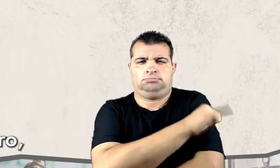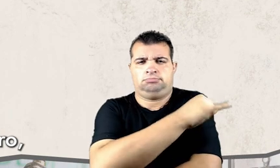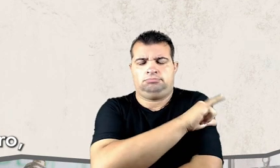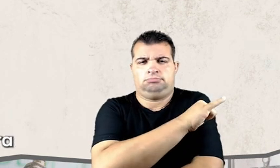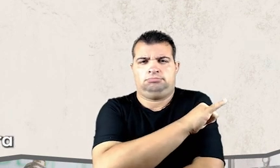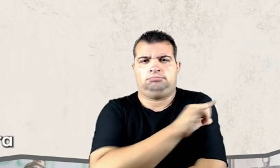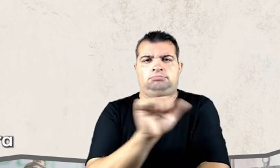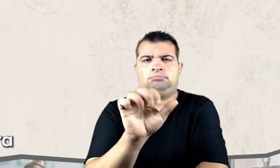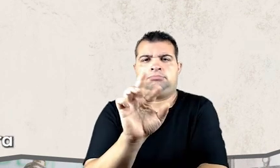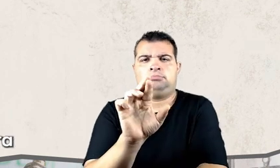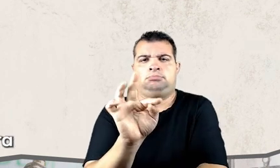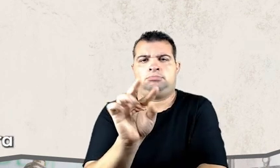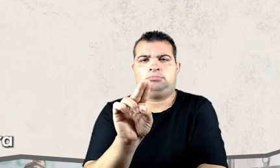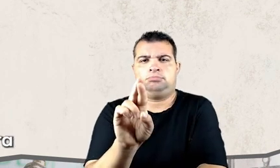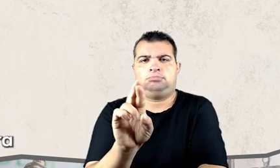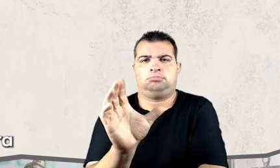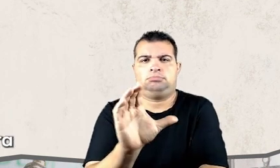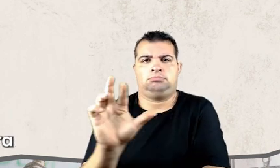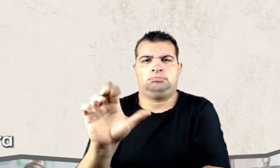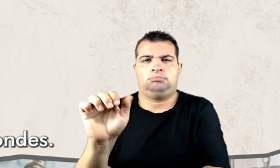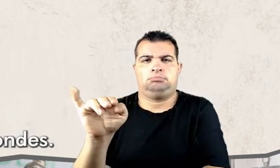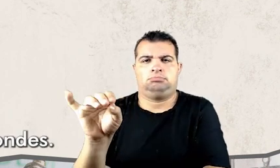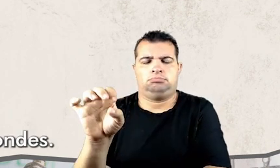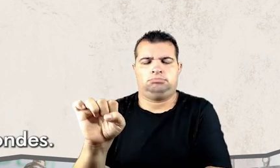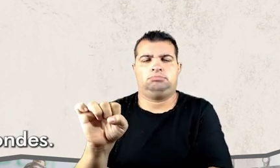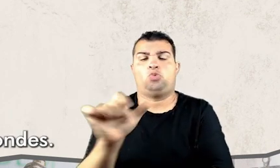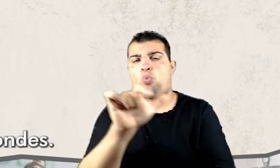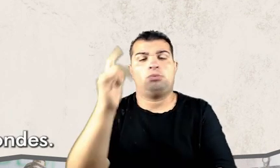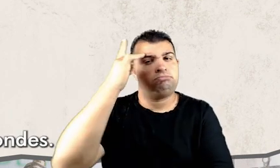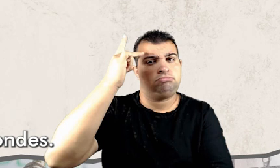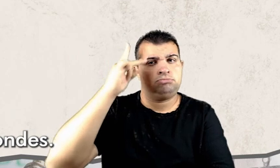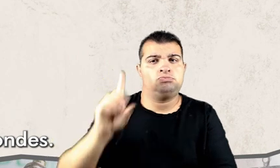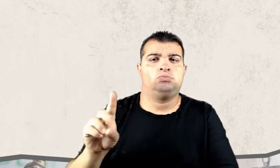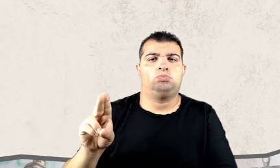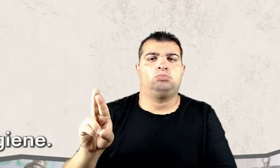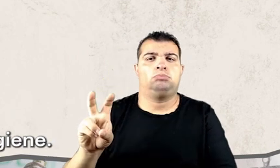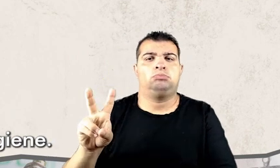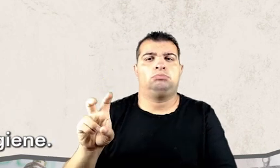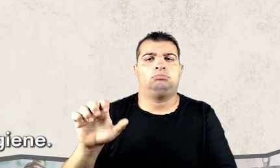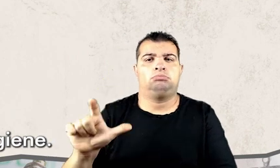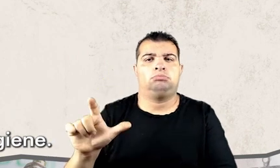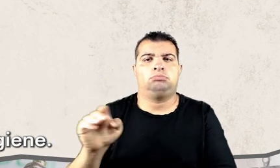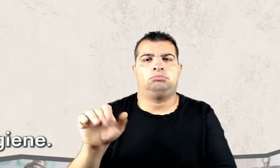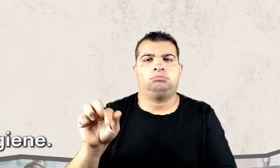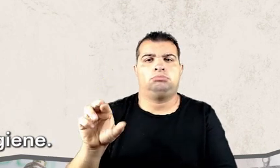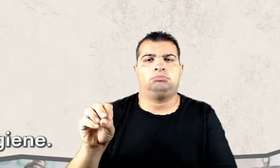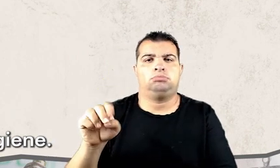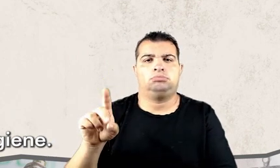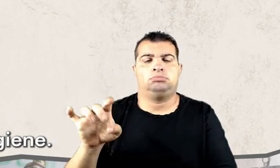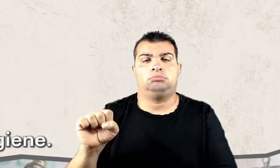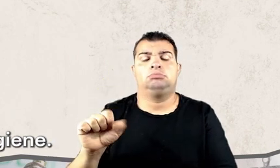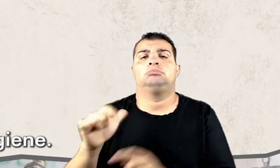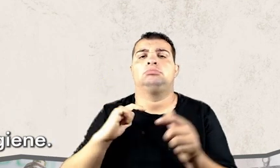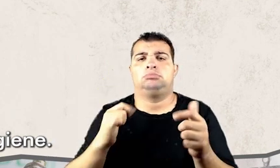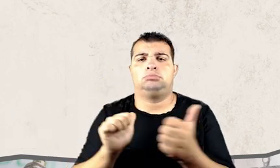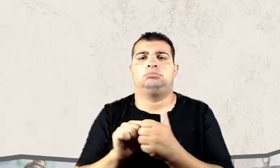Rio de Janeiro, com Arthur Ramos, uma outra em São Paulo, com Durval Marcondes, ambas vindas dos